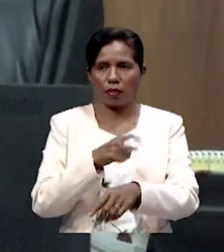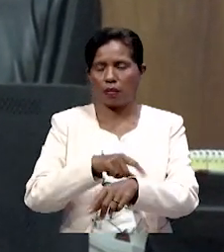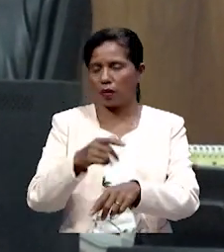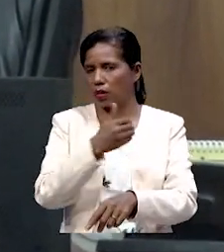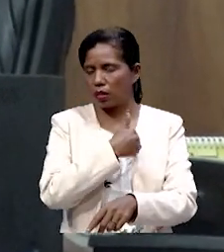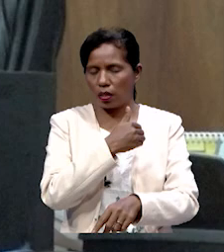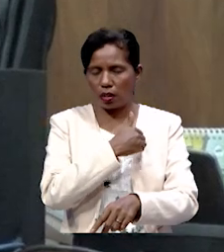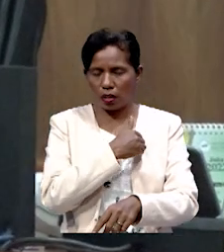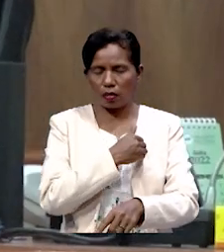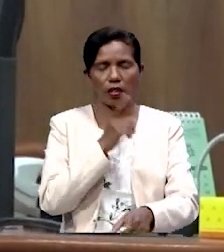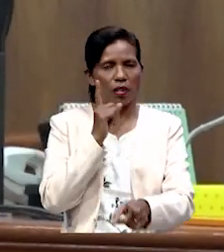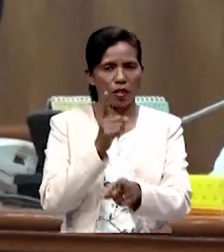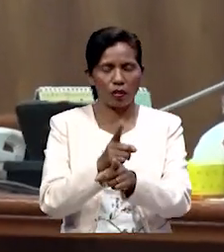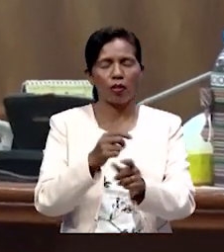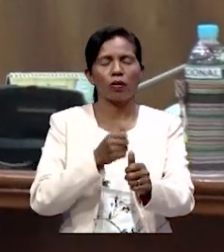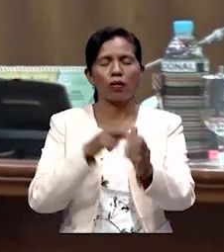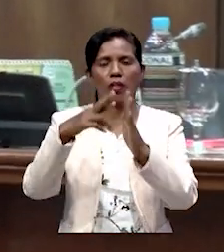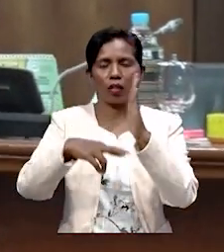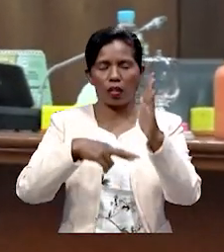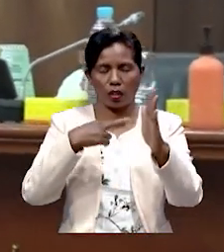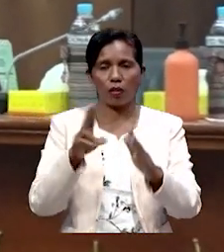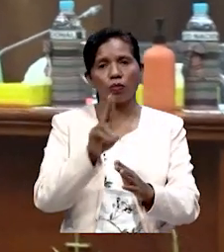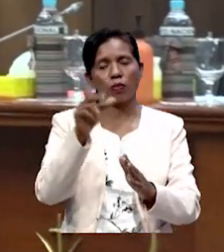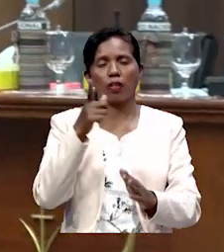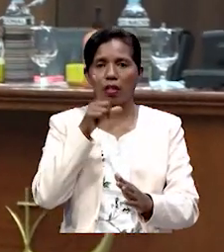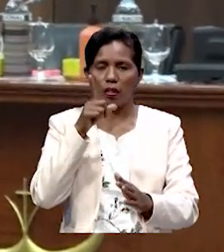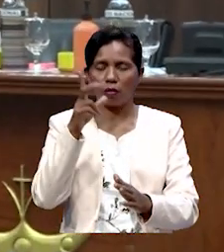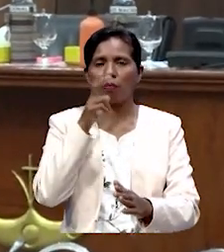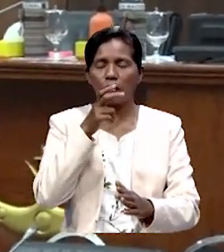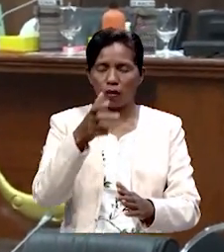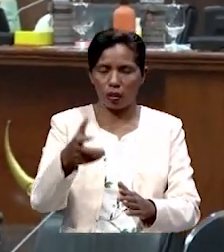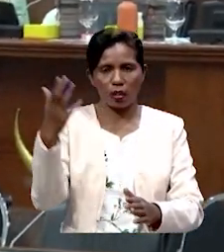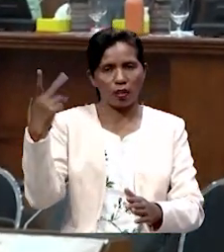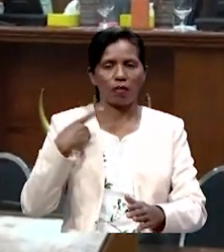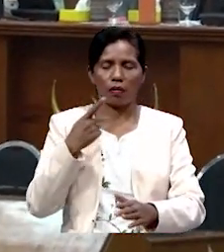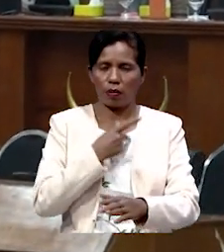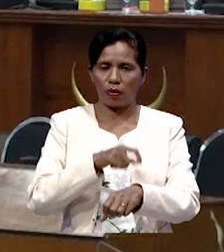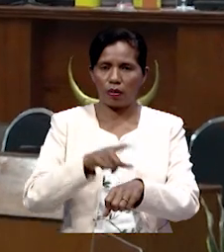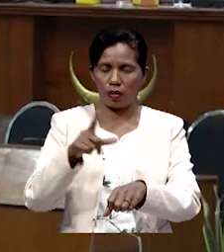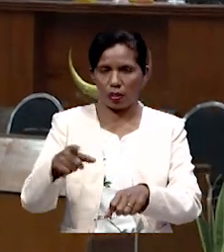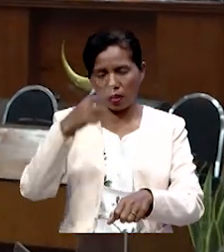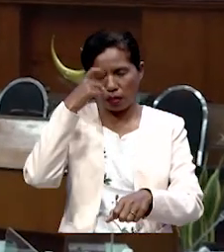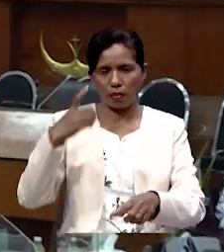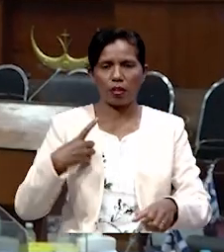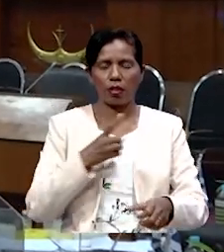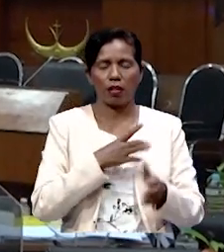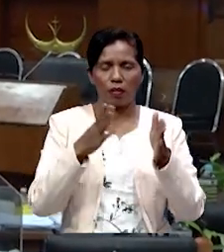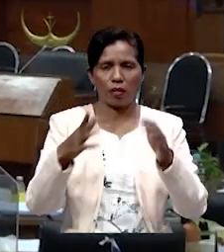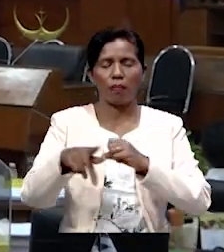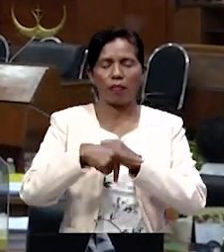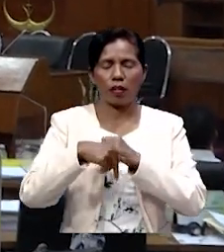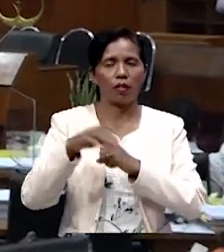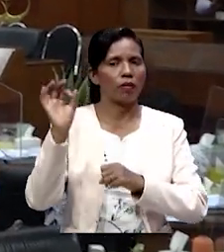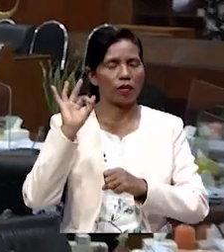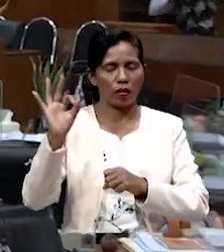que a consistência de cumprir regras para usar a língua em português e a sessão plenária. Também, deputado bancada Fretilin, David